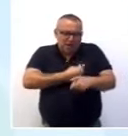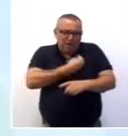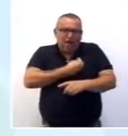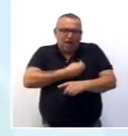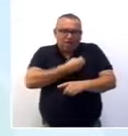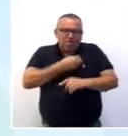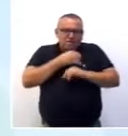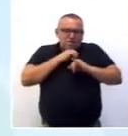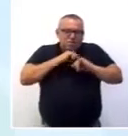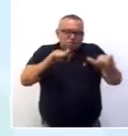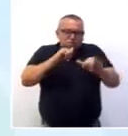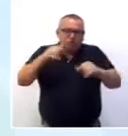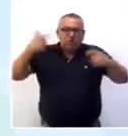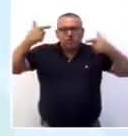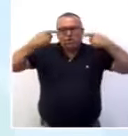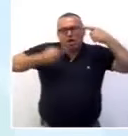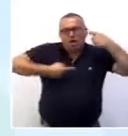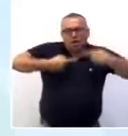declara guerra,